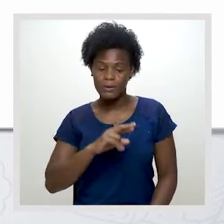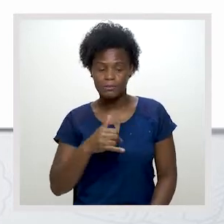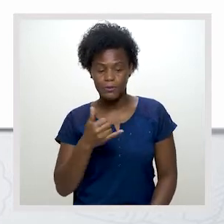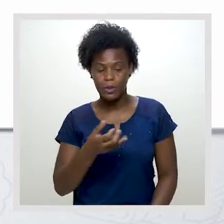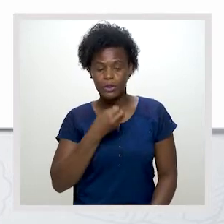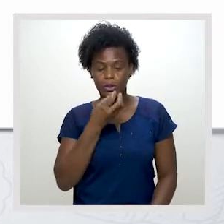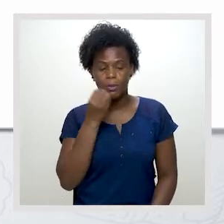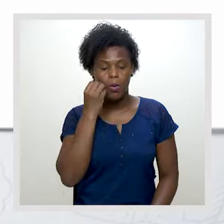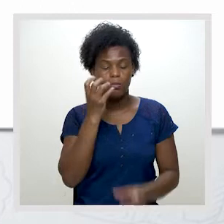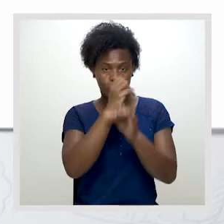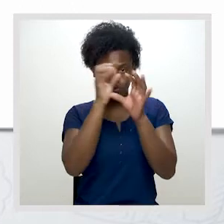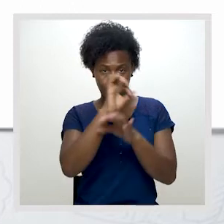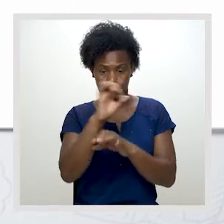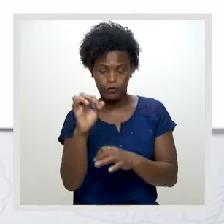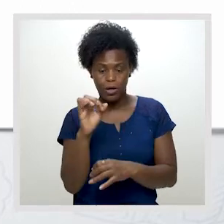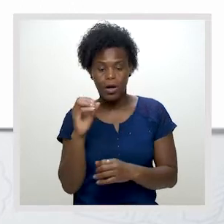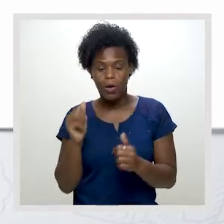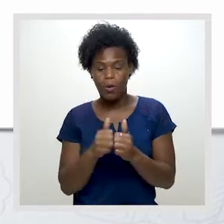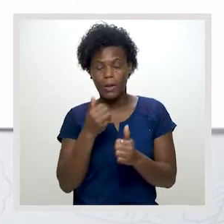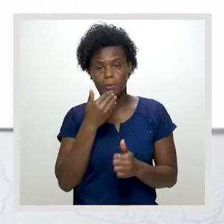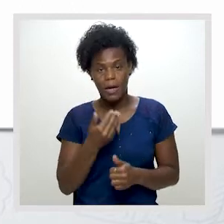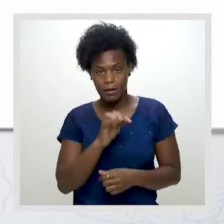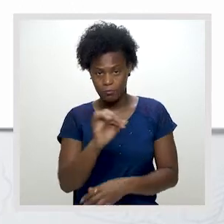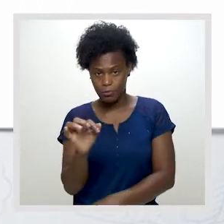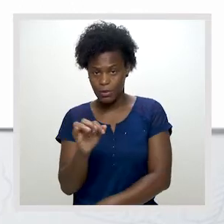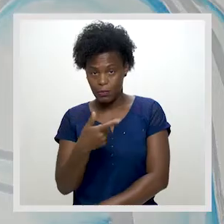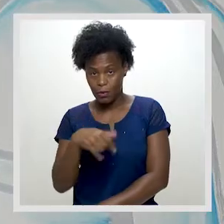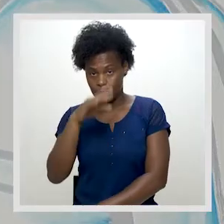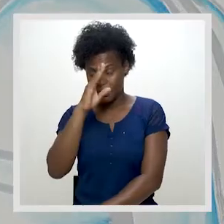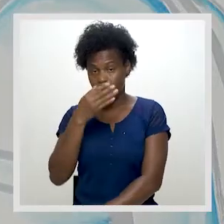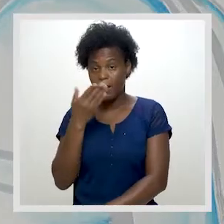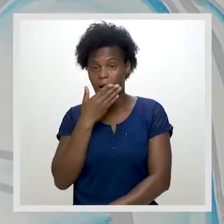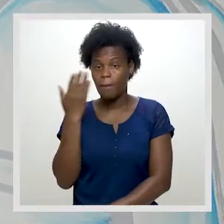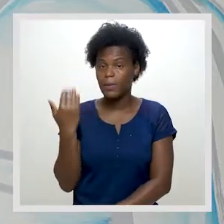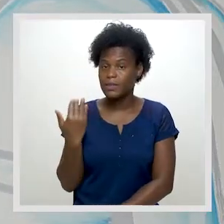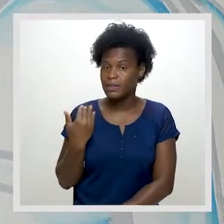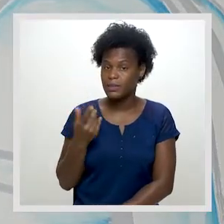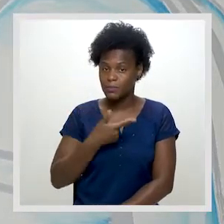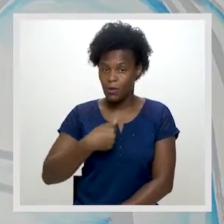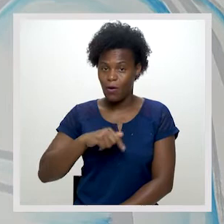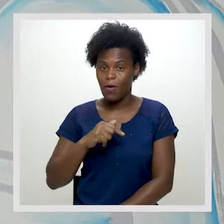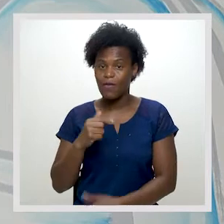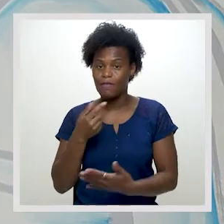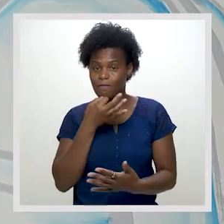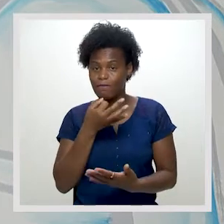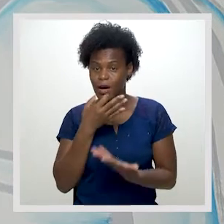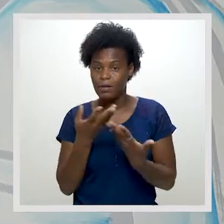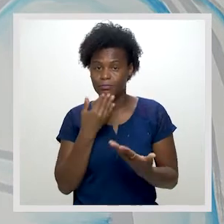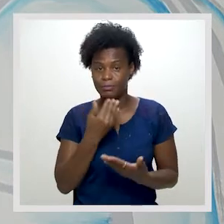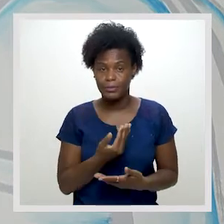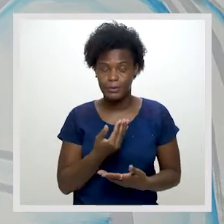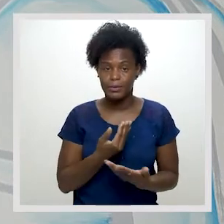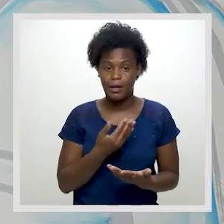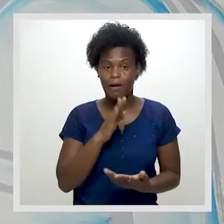com o seu experimento. Todos nós sabemos, na aula anterior, nós falamos da experiência